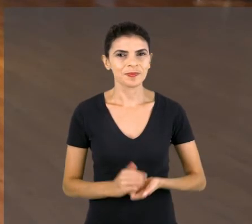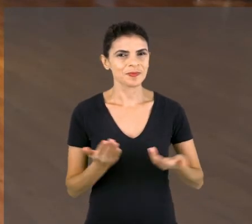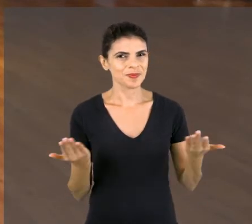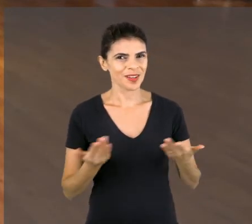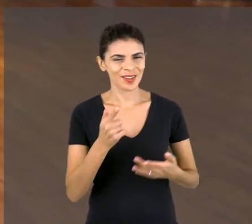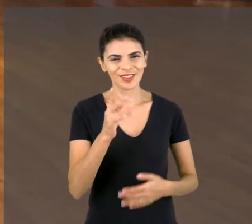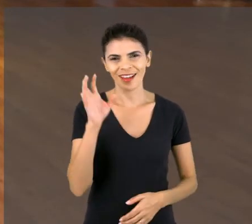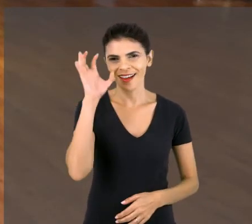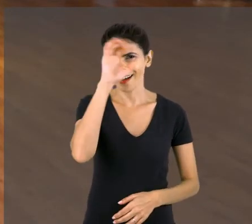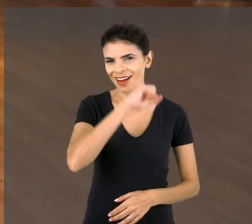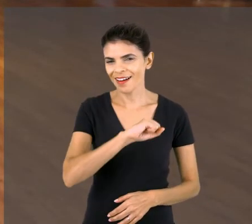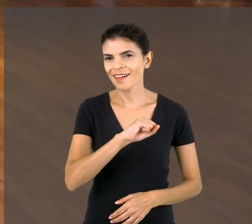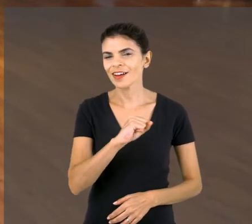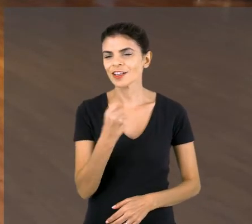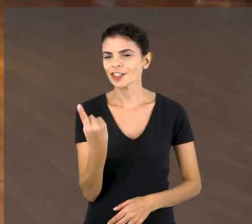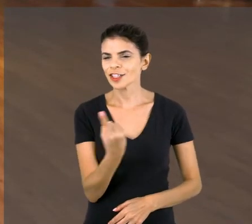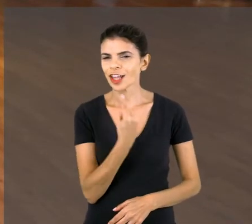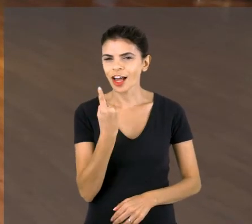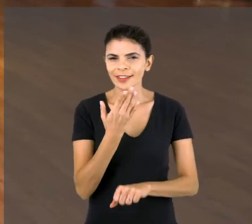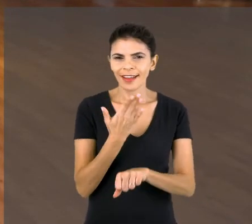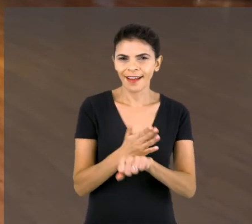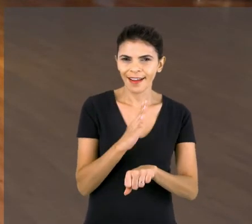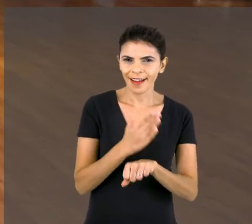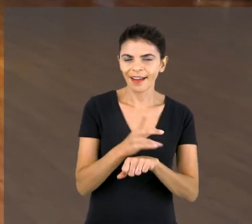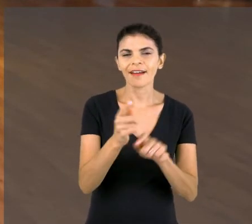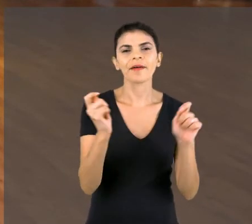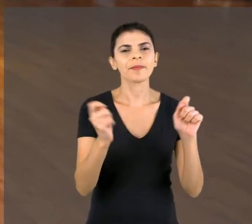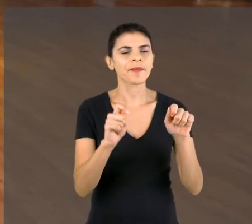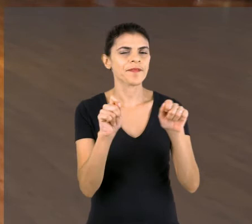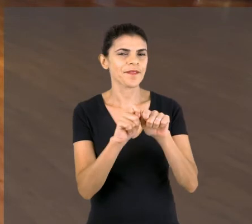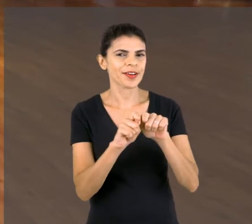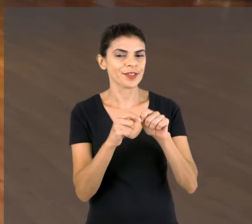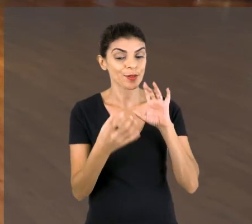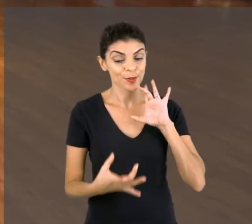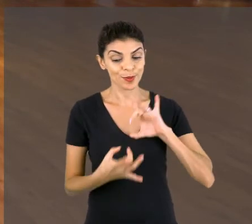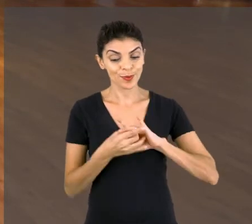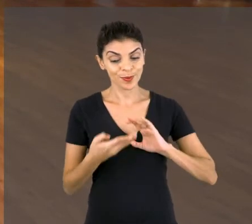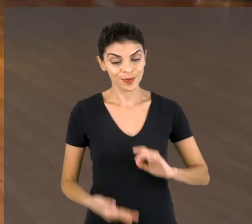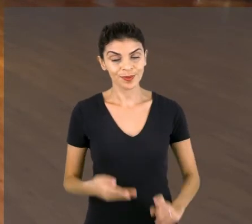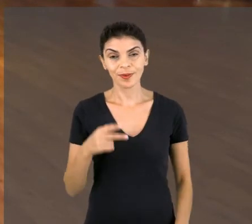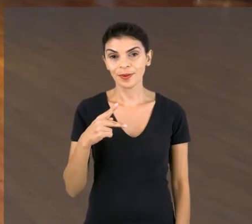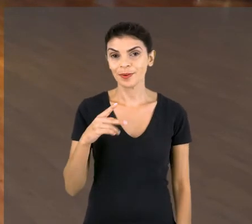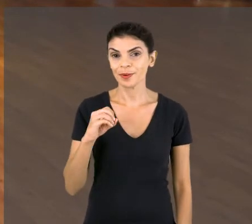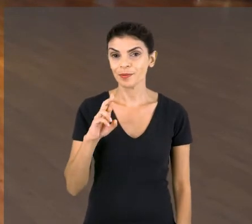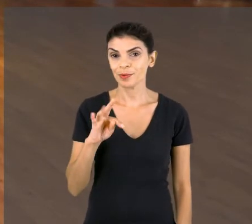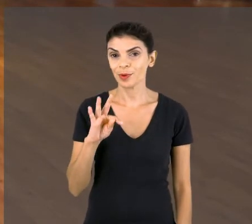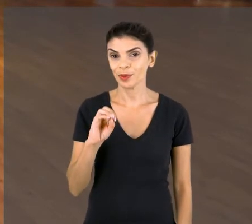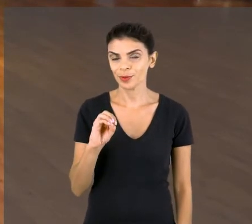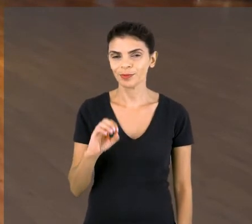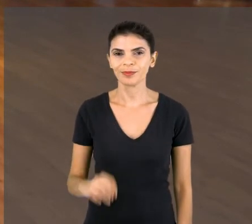Então agora que a volante já treinou sozinha, a gente pode fazer com o portô.